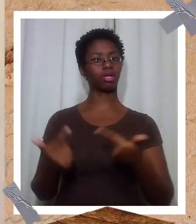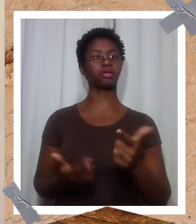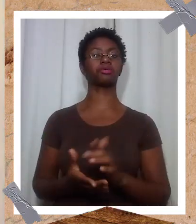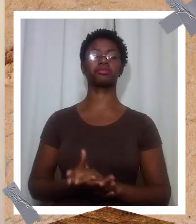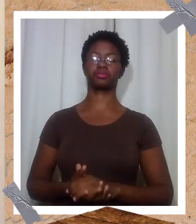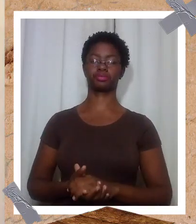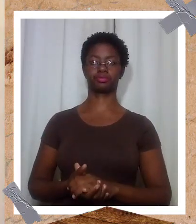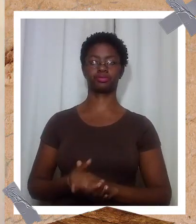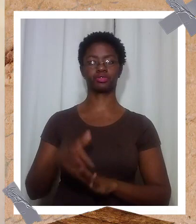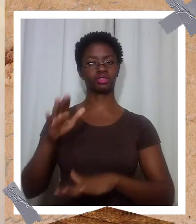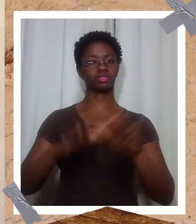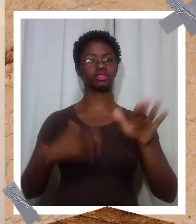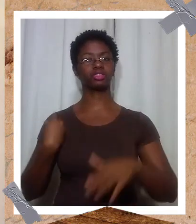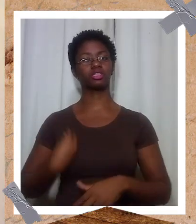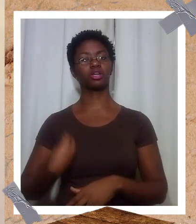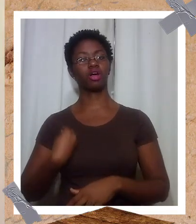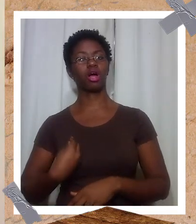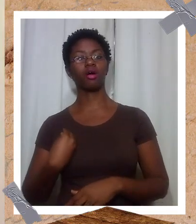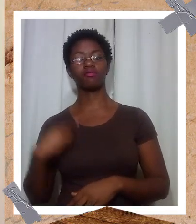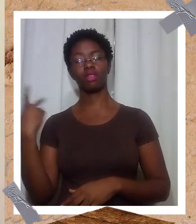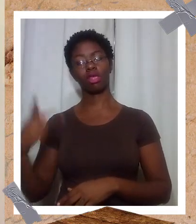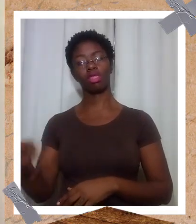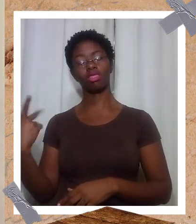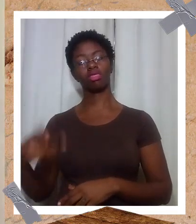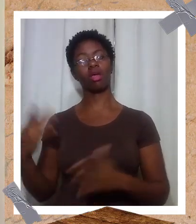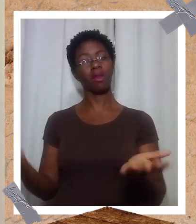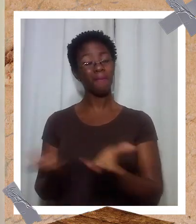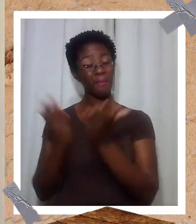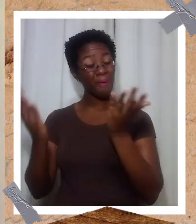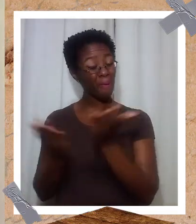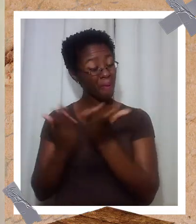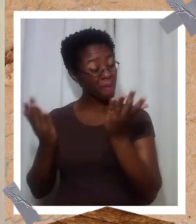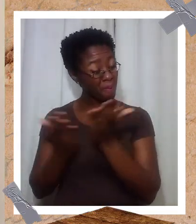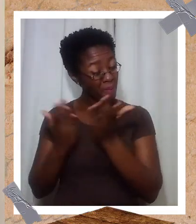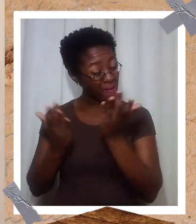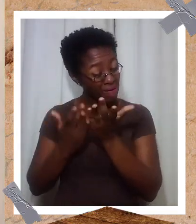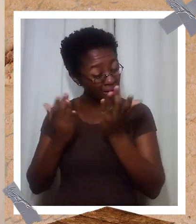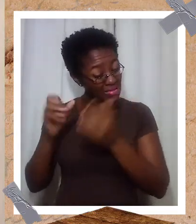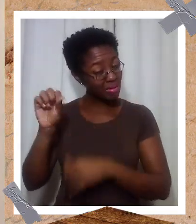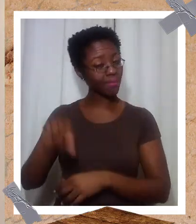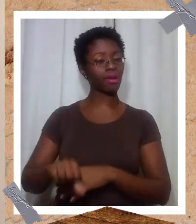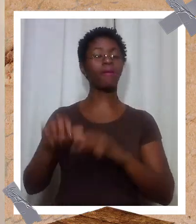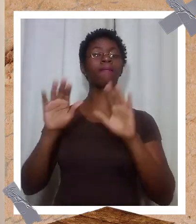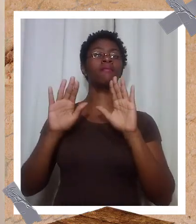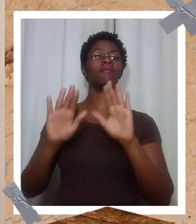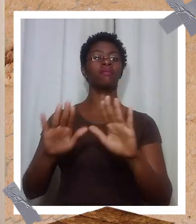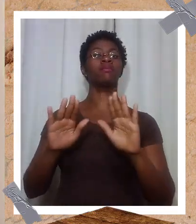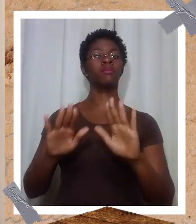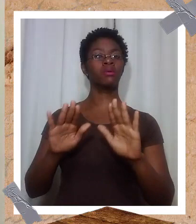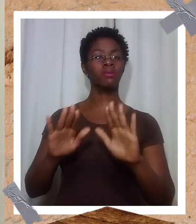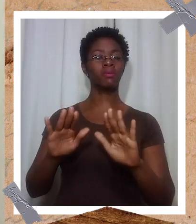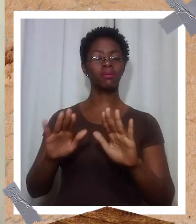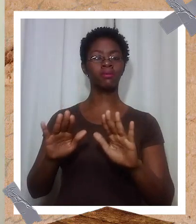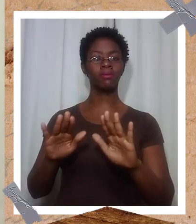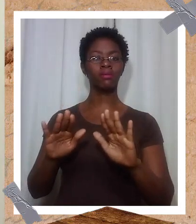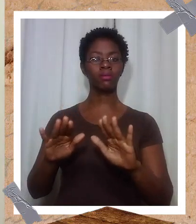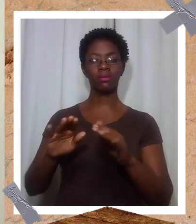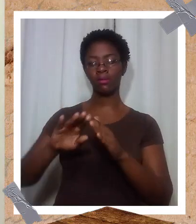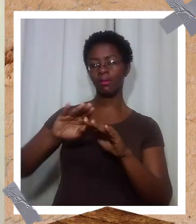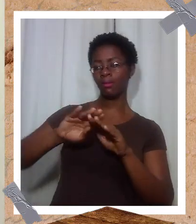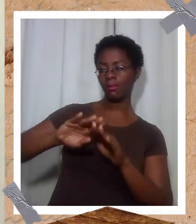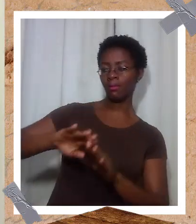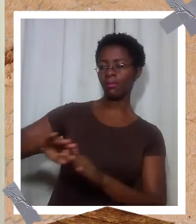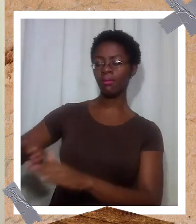vezes, na extrema pobreza, porque, infelizmente, a reciclagem no Brasil ela nasce da pobreza, da exclusão